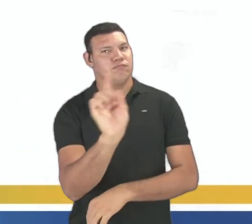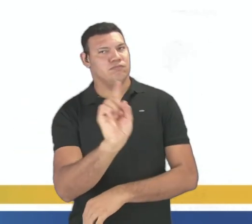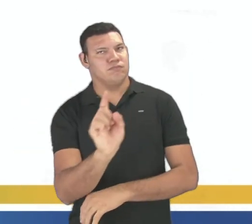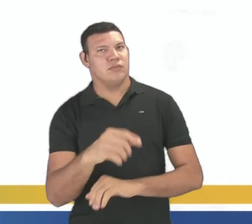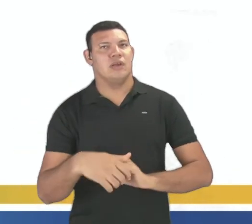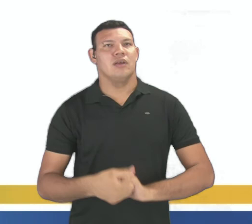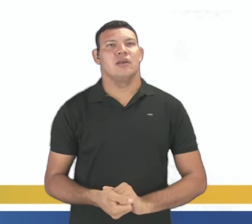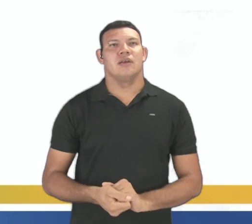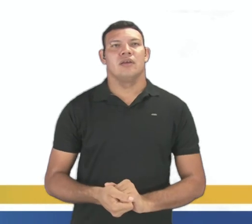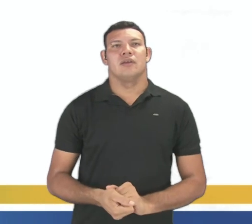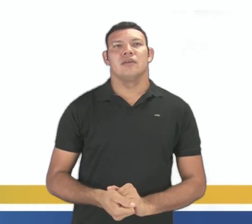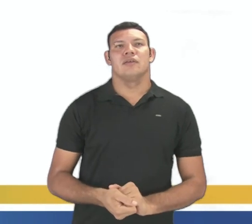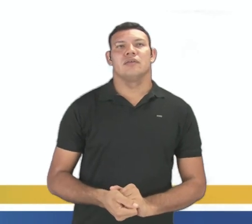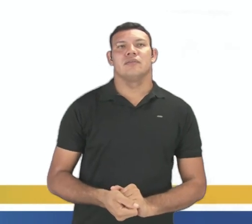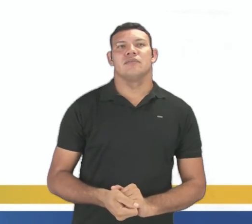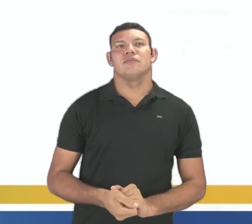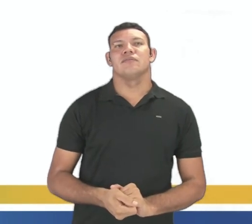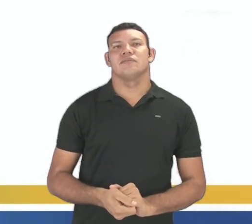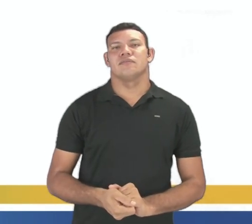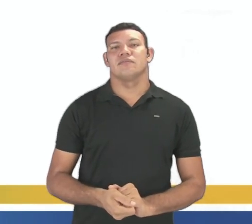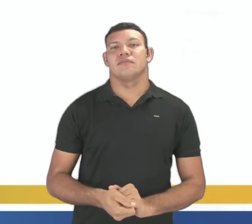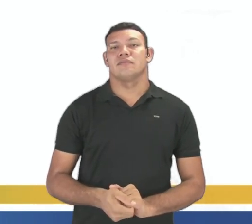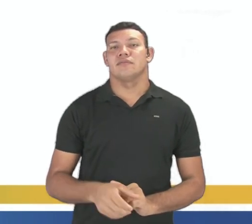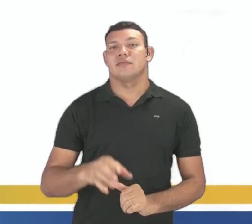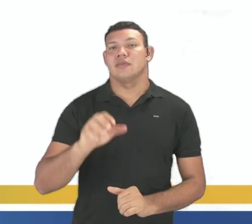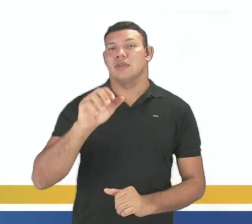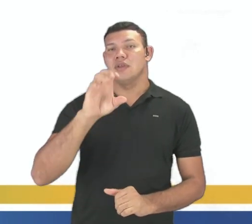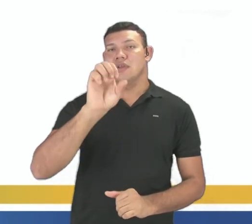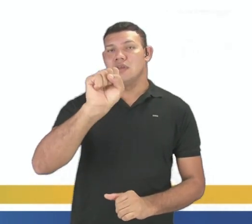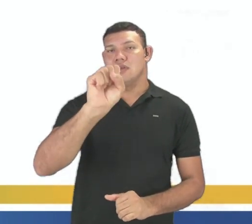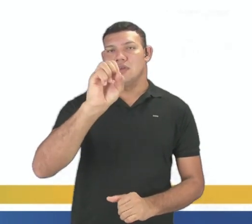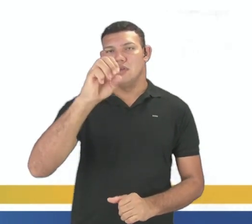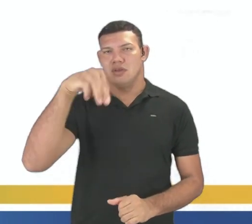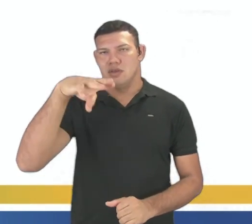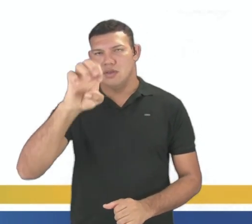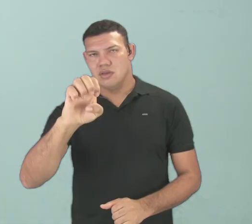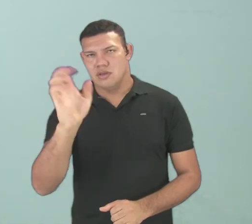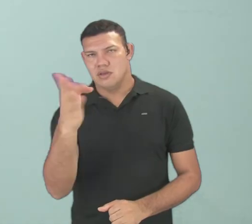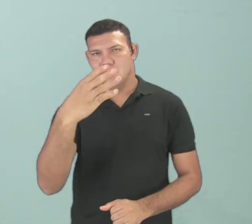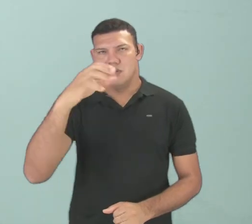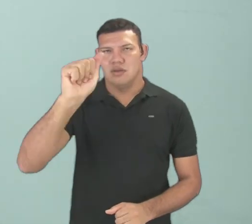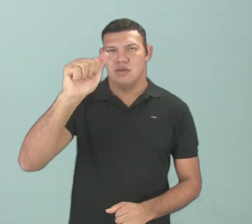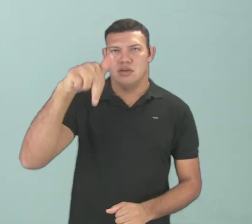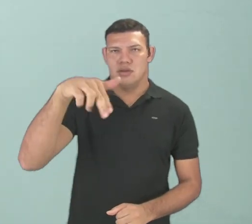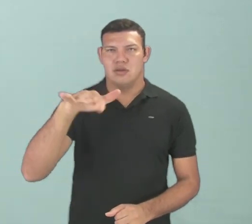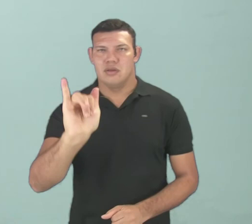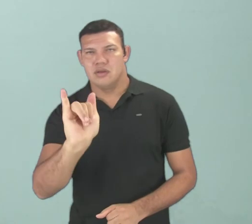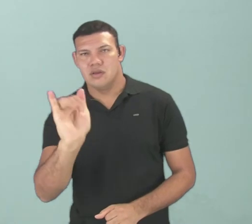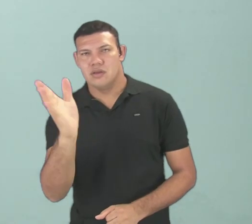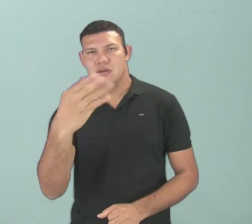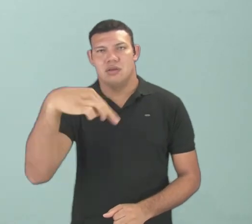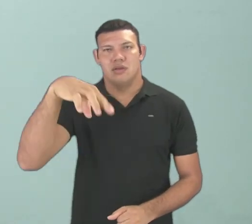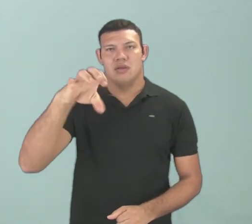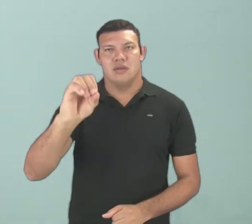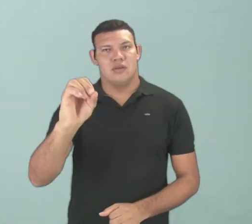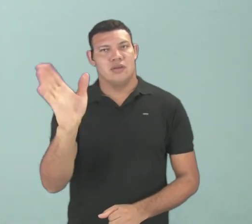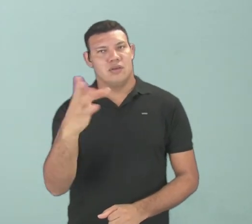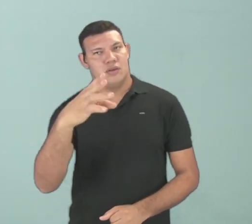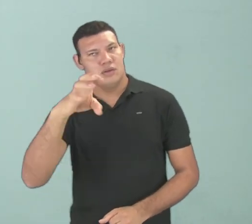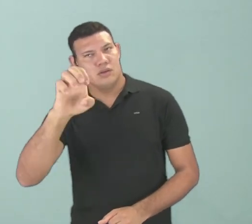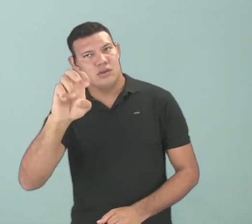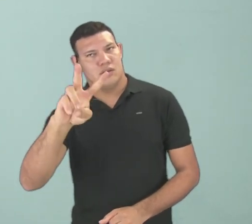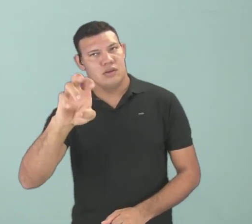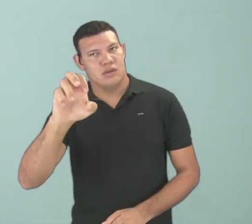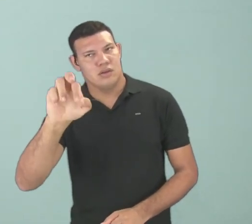que some, any, no and every, eles podem ser acompanhados para virarem pronomes. Pode ter something, nós